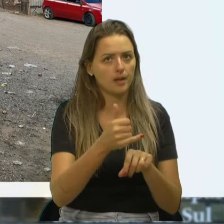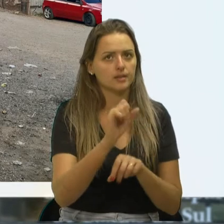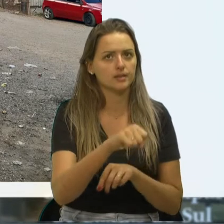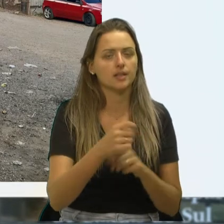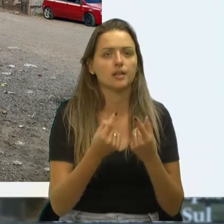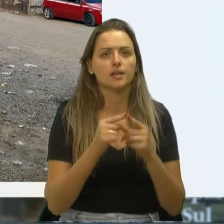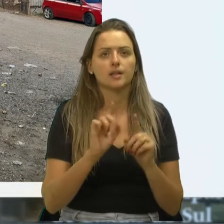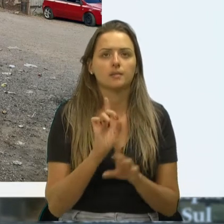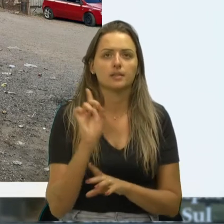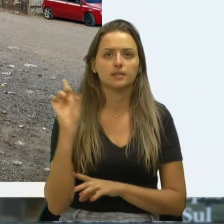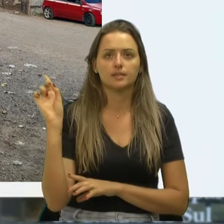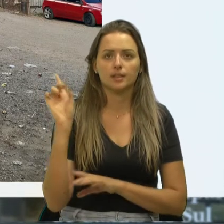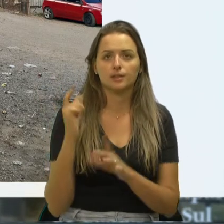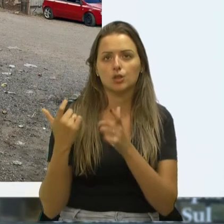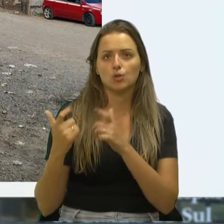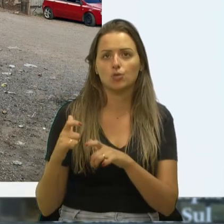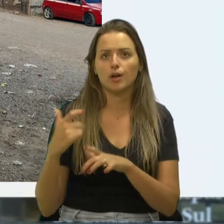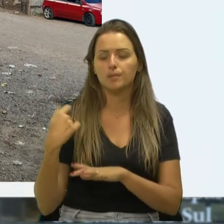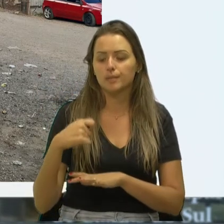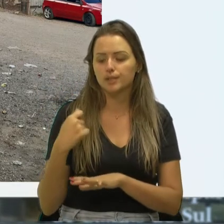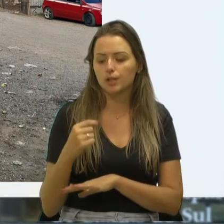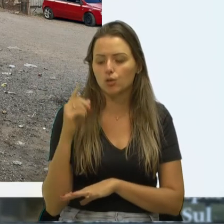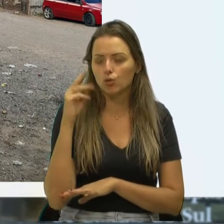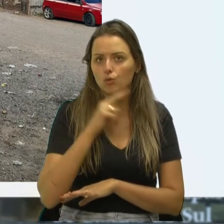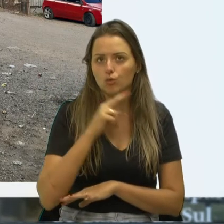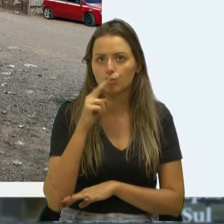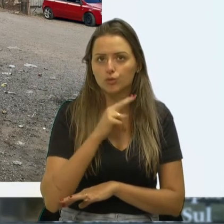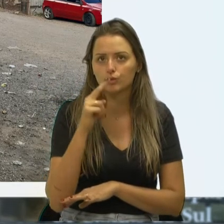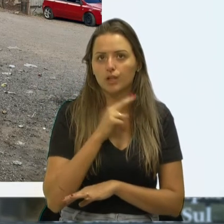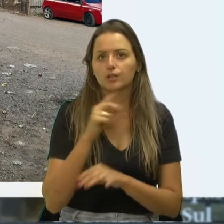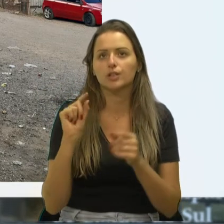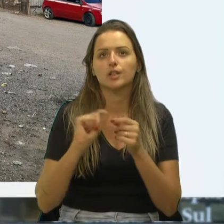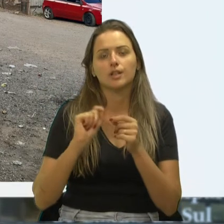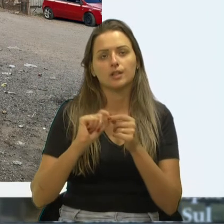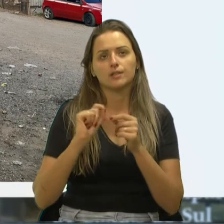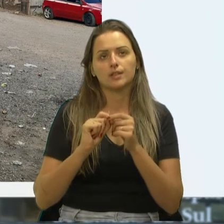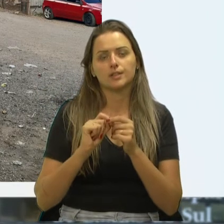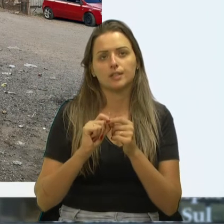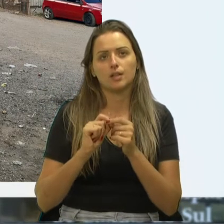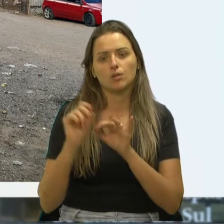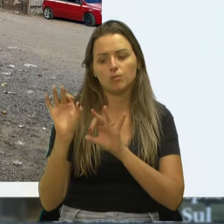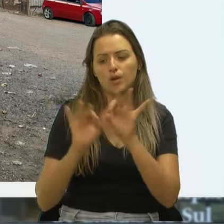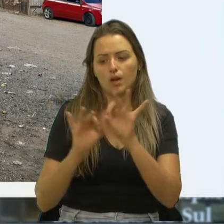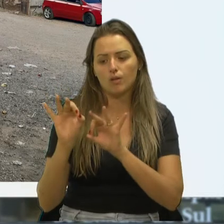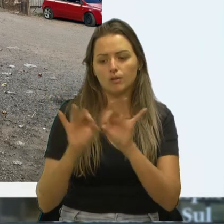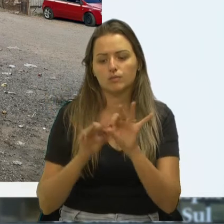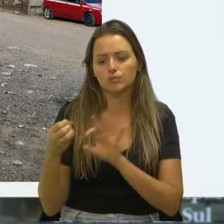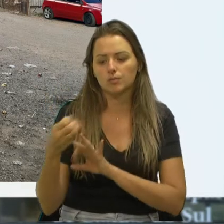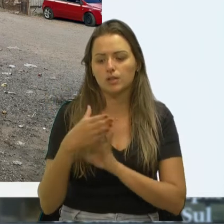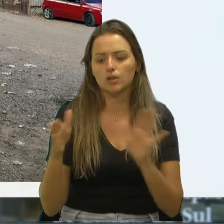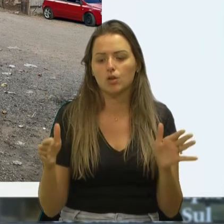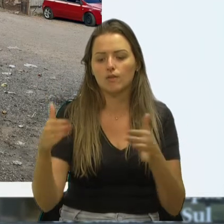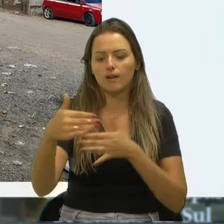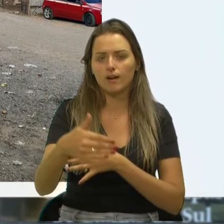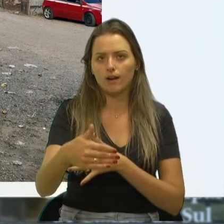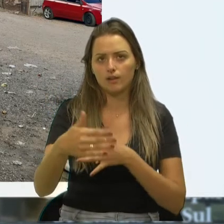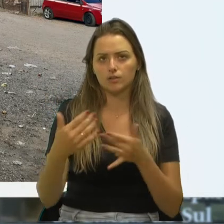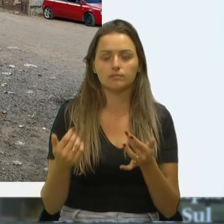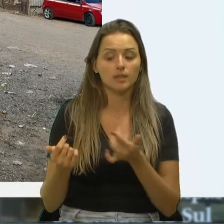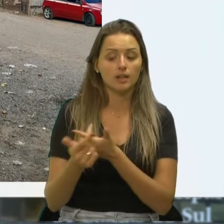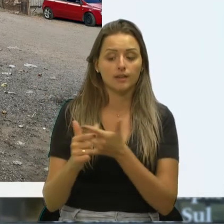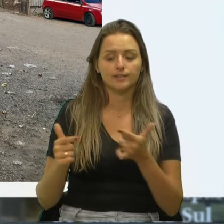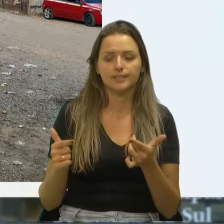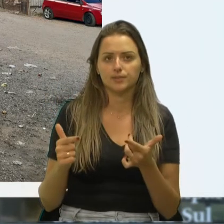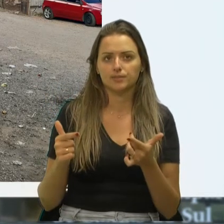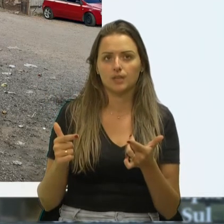nesse local é urgentemente necessário fazer uma instalação de uma nova caixa. Não temos, vereador Bressan,